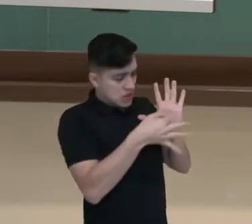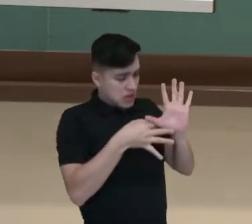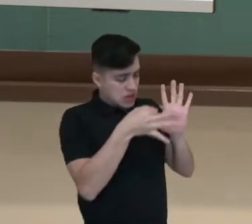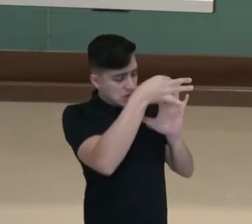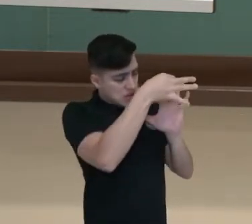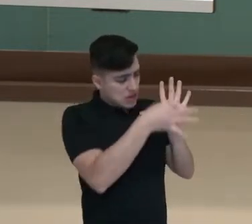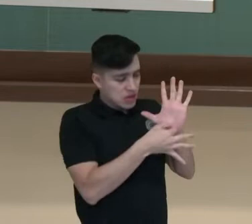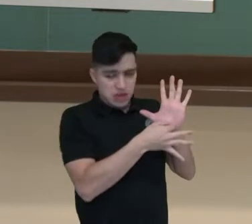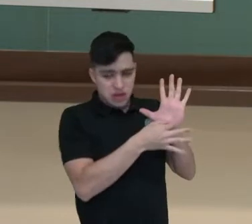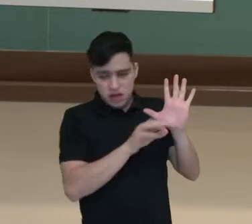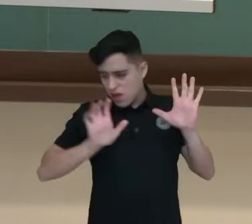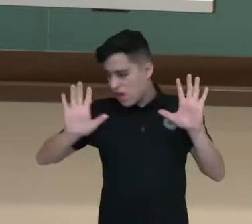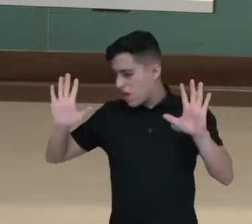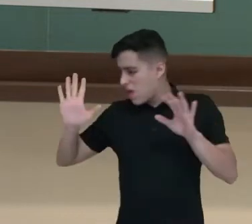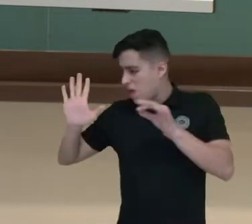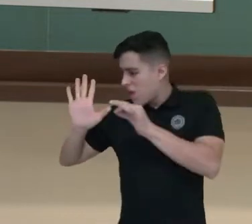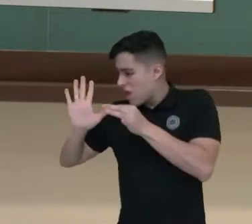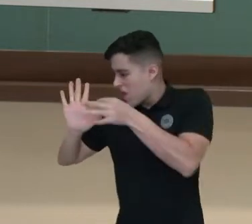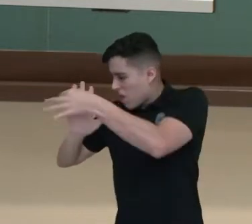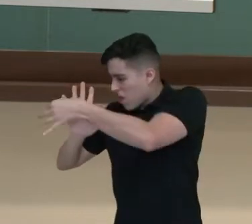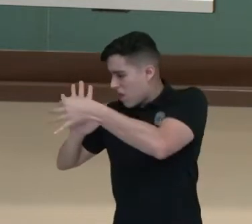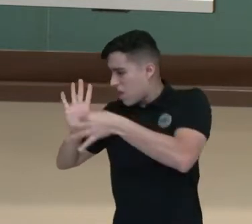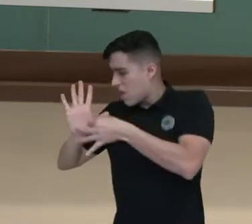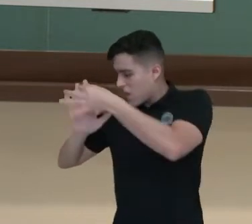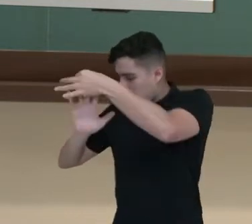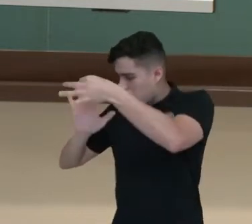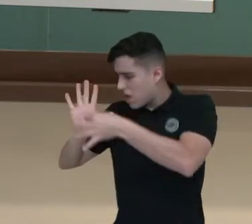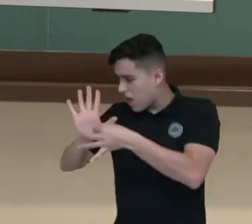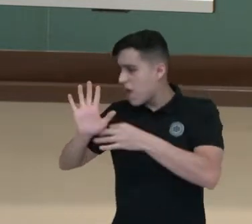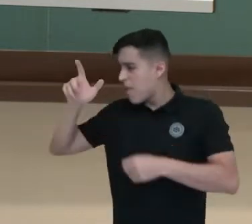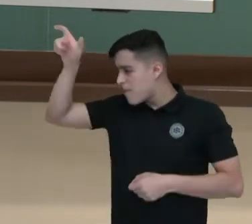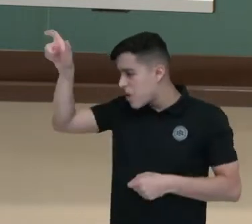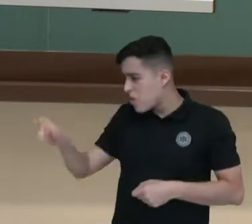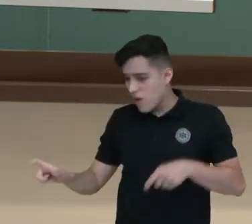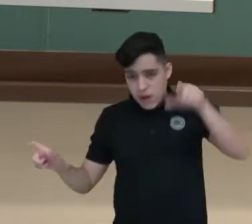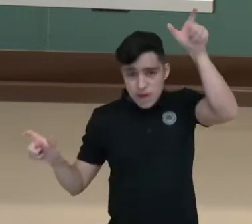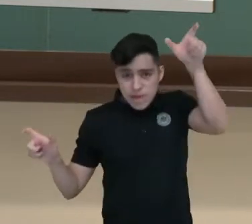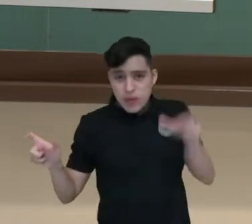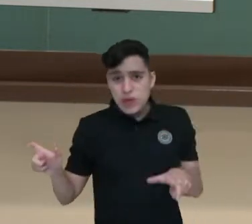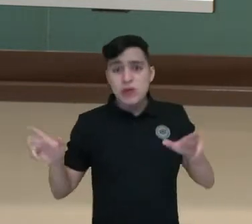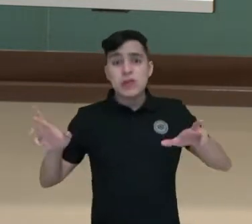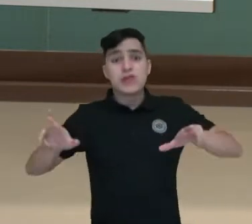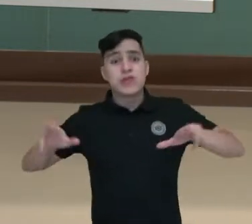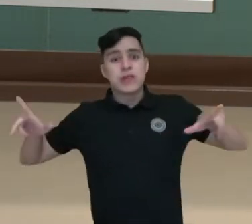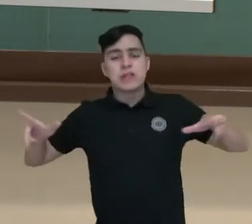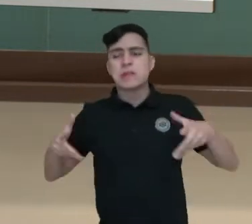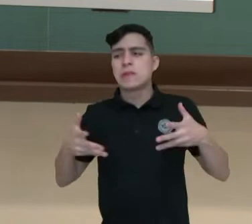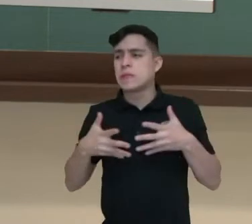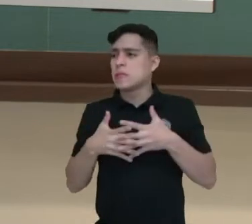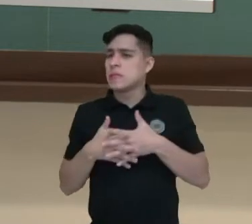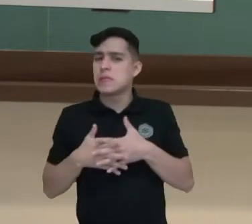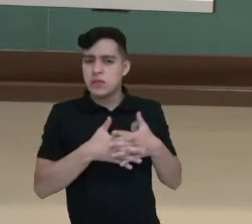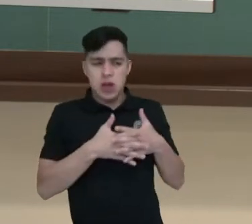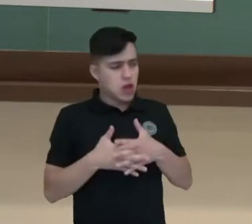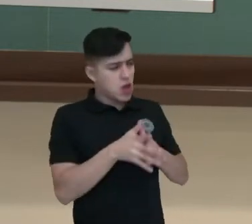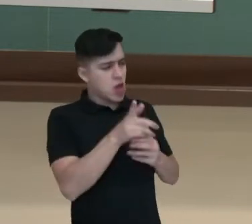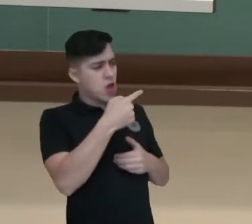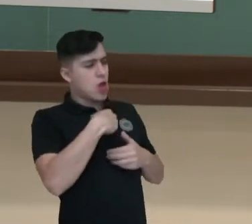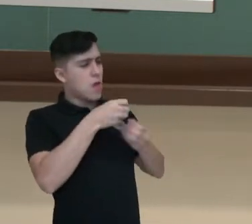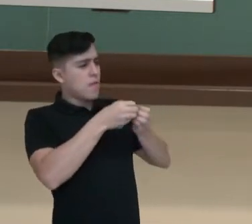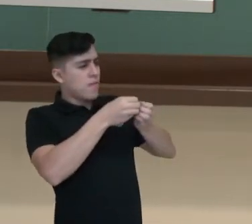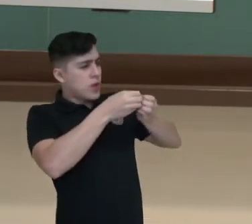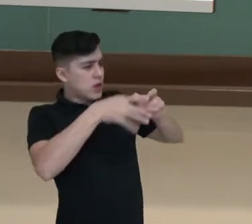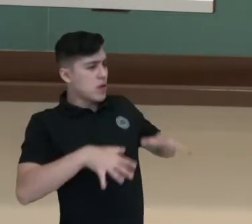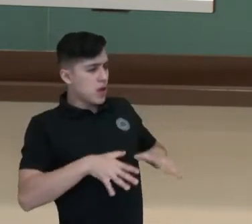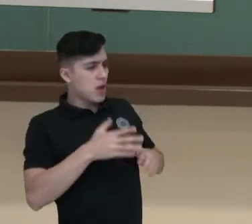pessoa, como era feito a medida assim, comparado com o corpo de um rei, dava muita diferença. Então, alguém ia se sentir prejudicado. Então, precisava